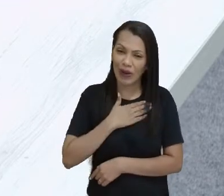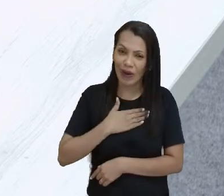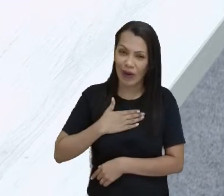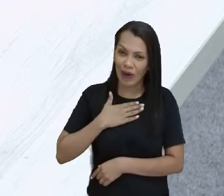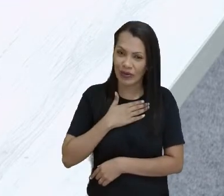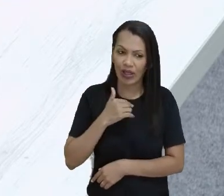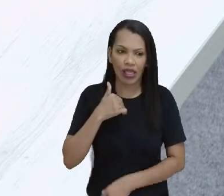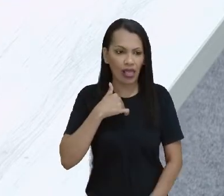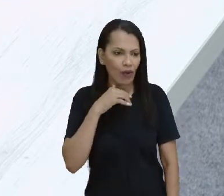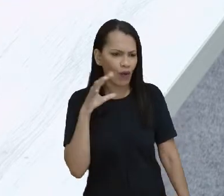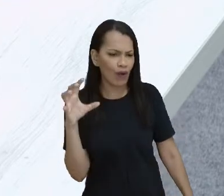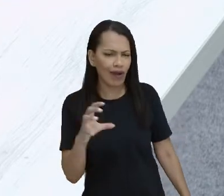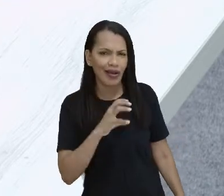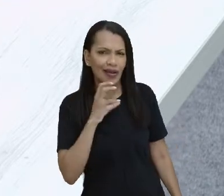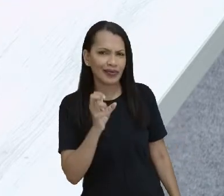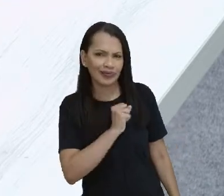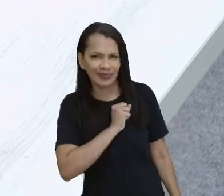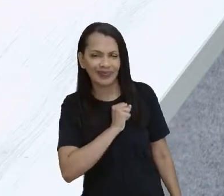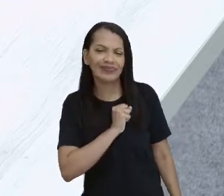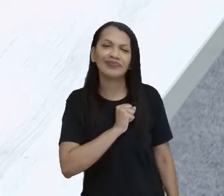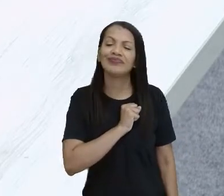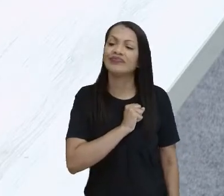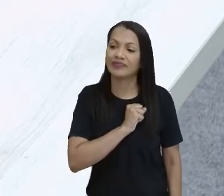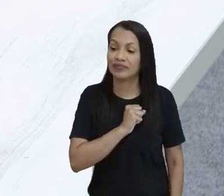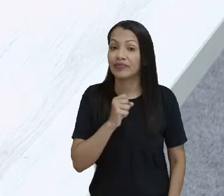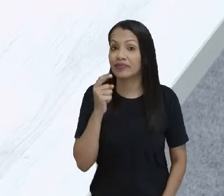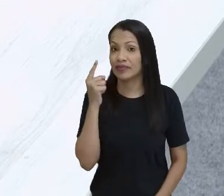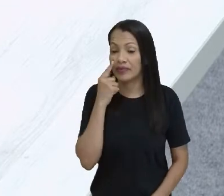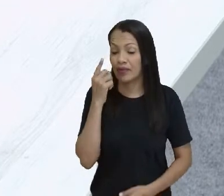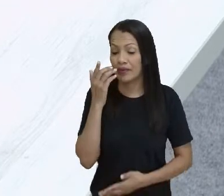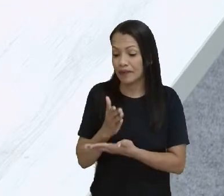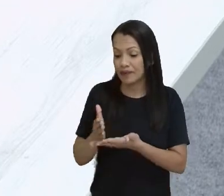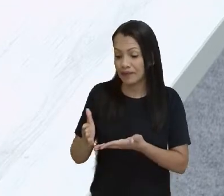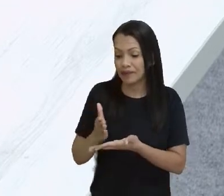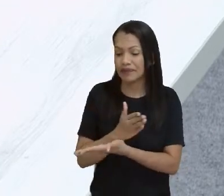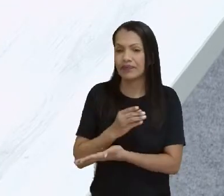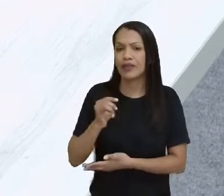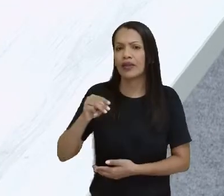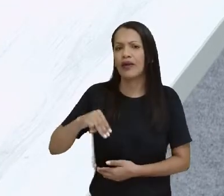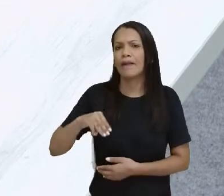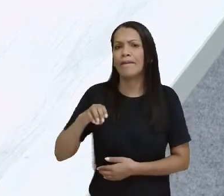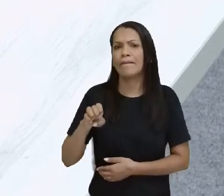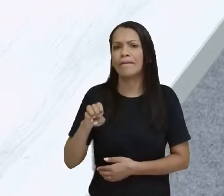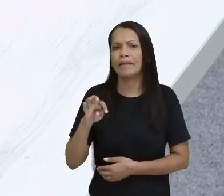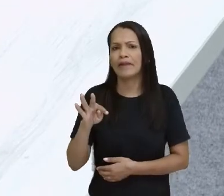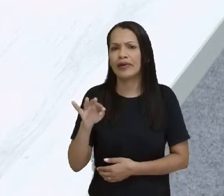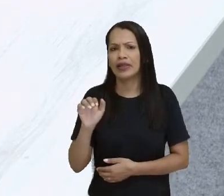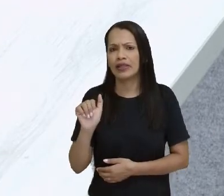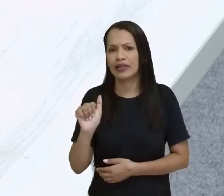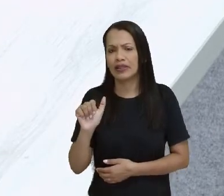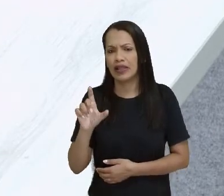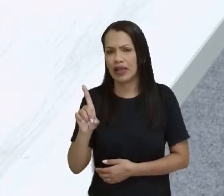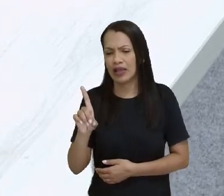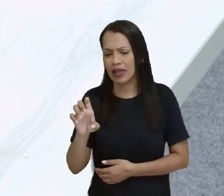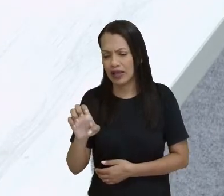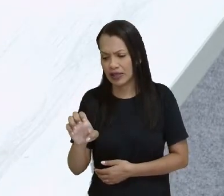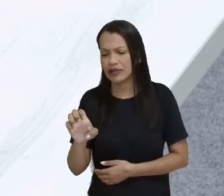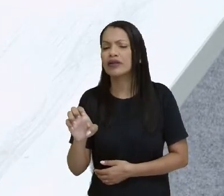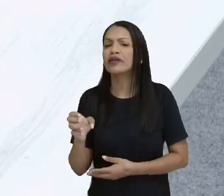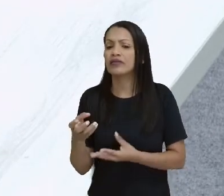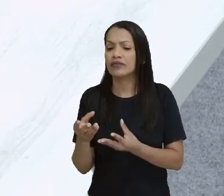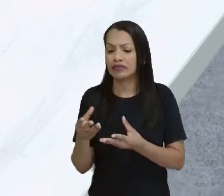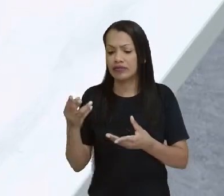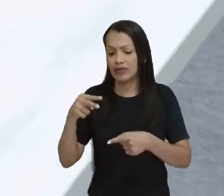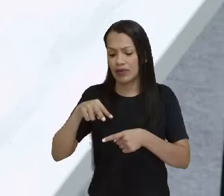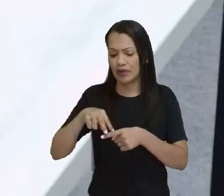Então, quando eu digo assim, eu vou pegar a metade dessa pizza e dividir para a professora Casey, para